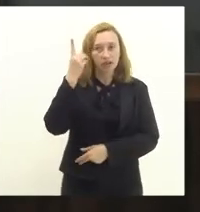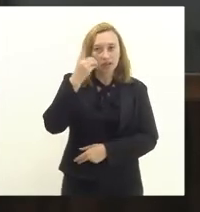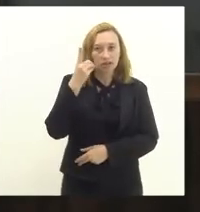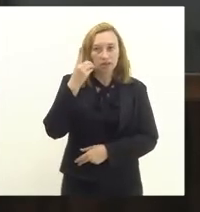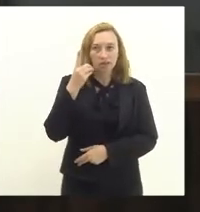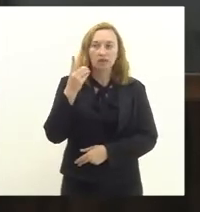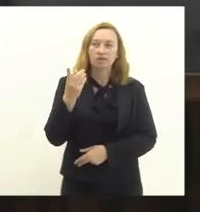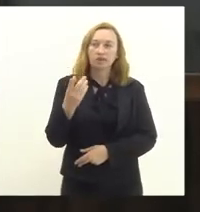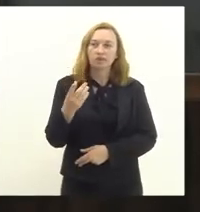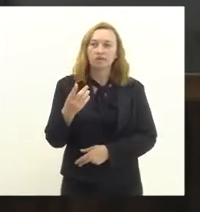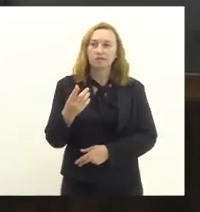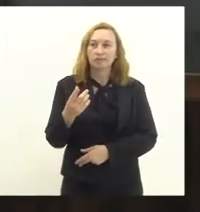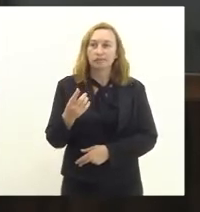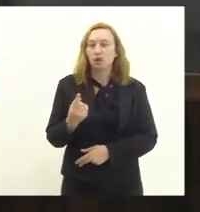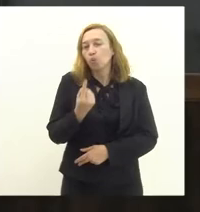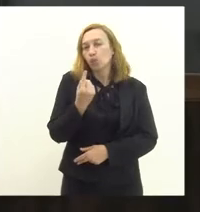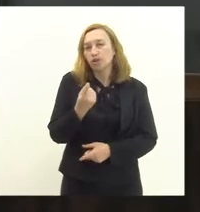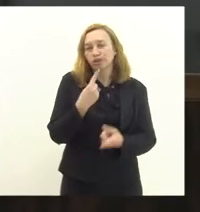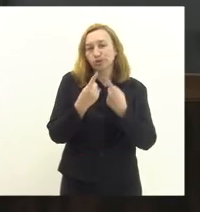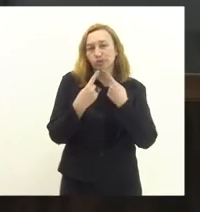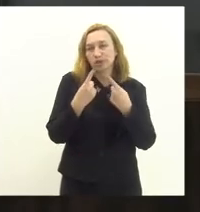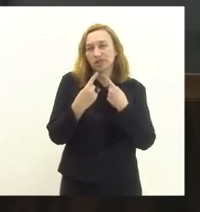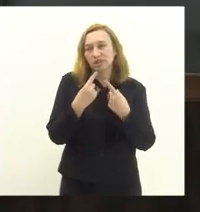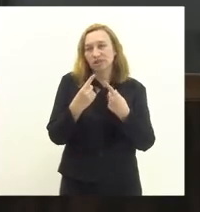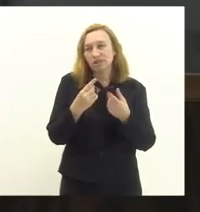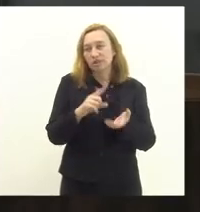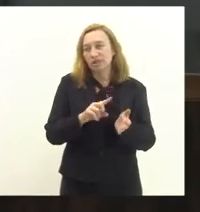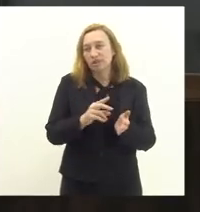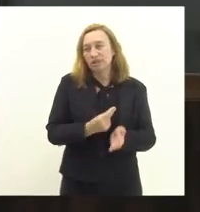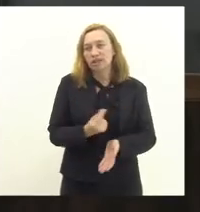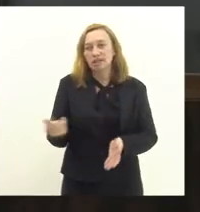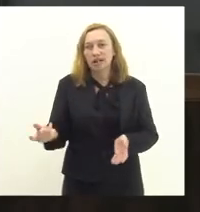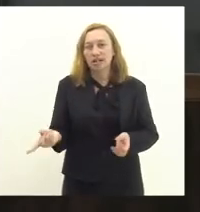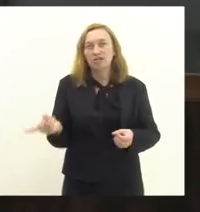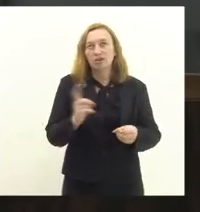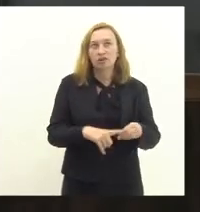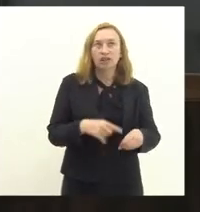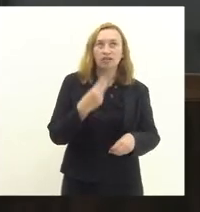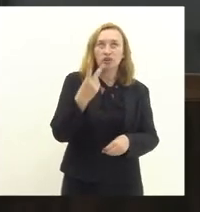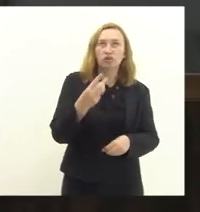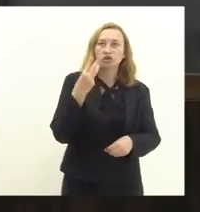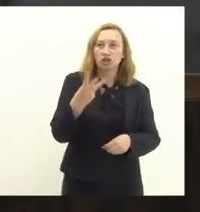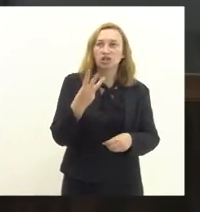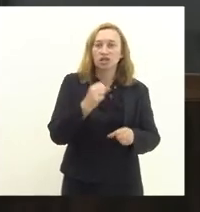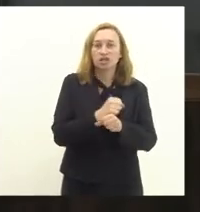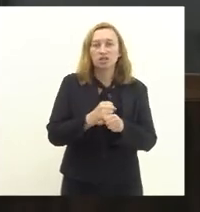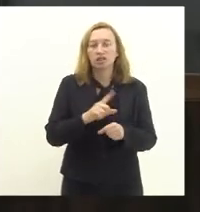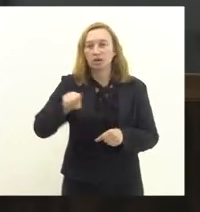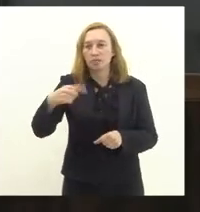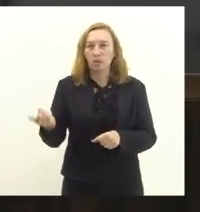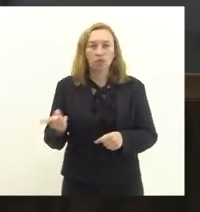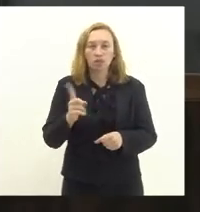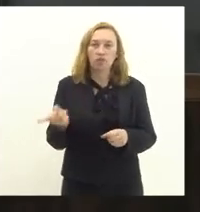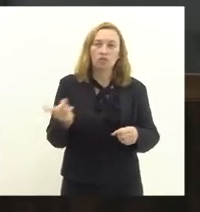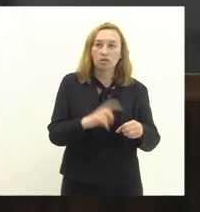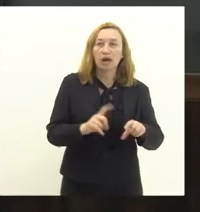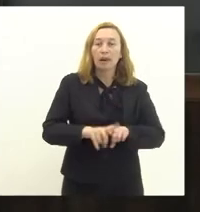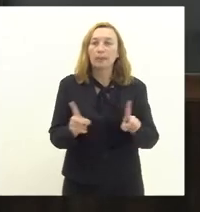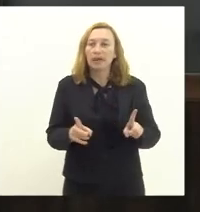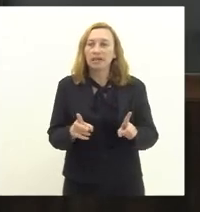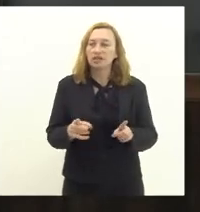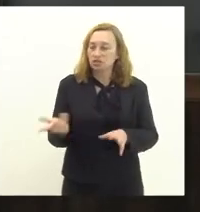E aí ficava, às vezes ficava uma primeira discussão, saía de pauta, voltava 1 ano depois, 2 anos, 3 anos, não voltava. Então é porque a gente que